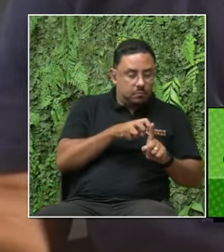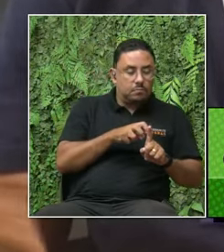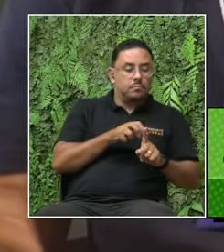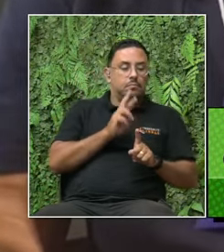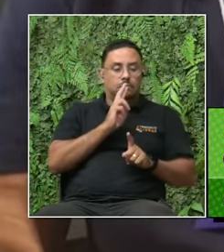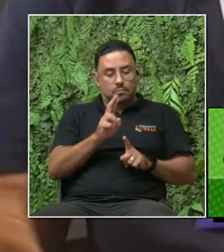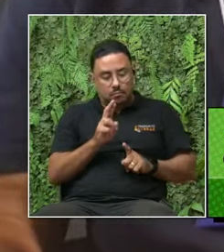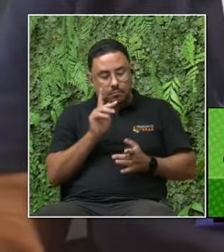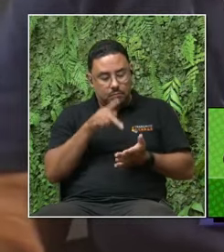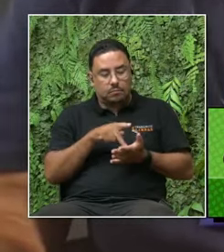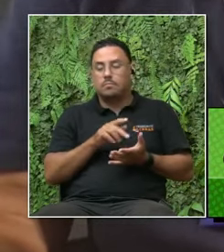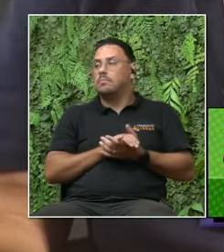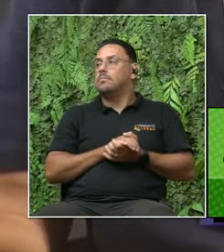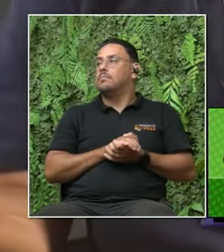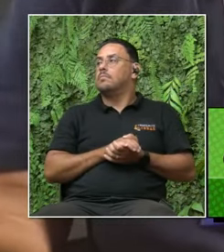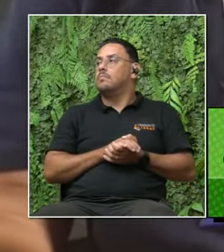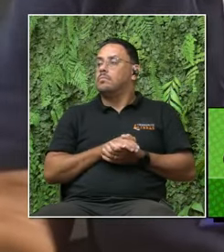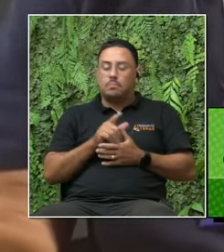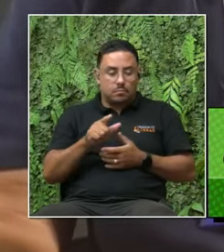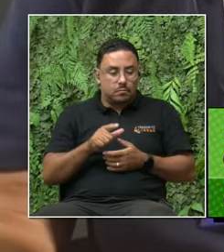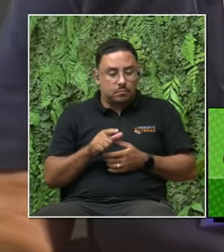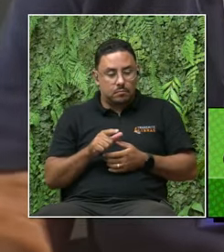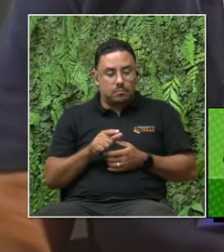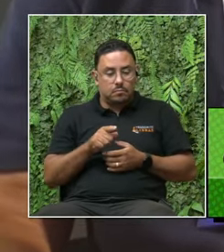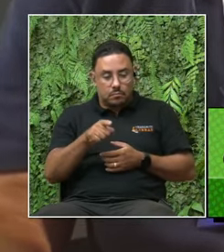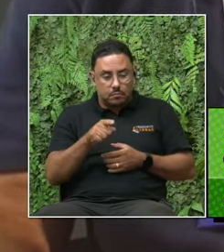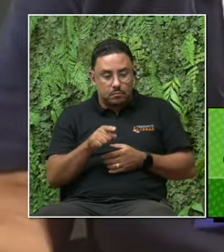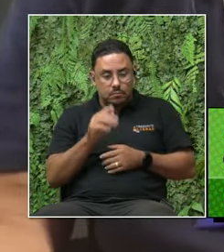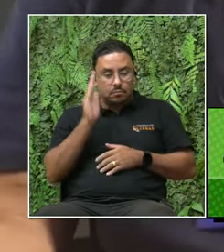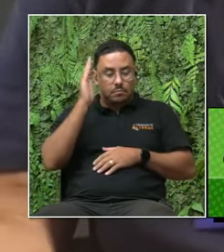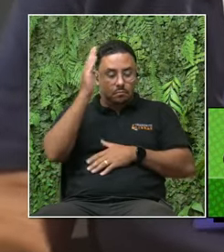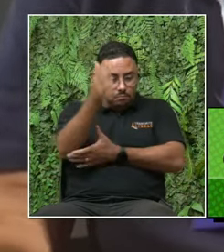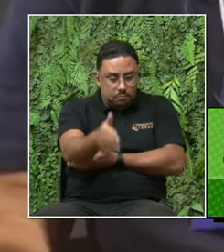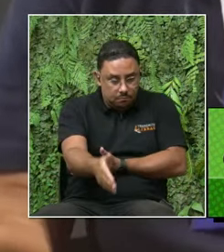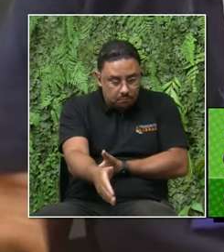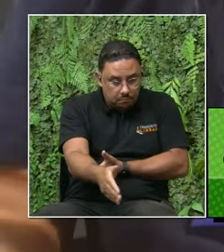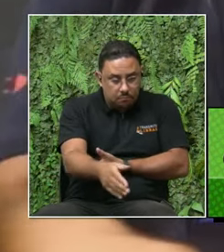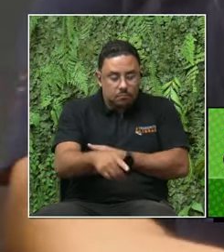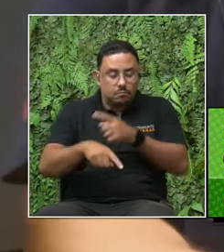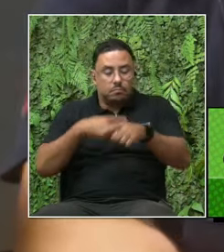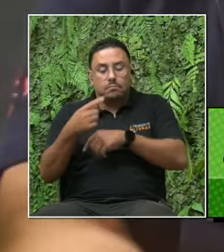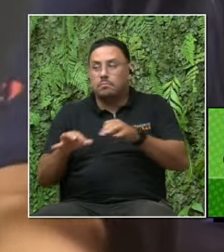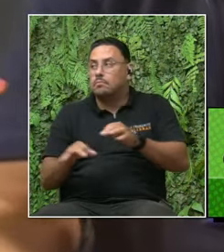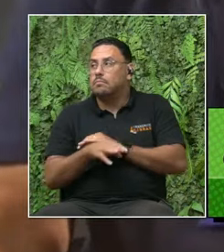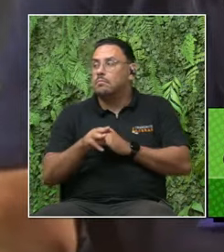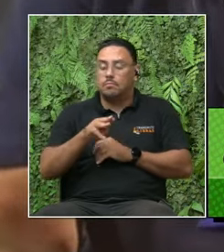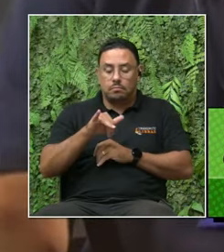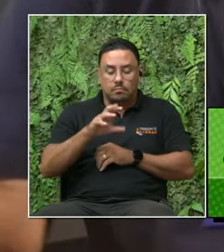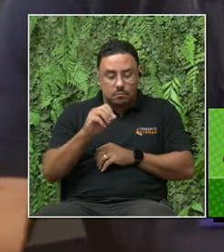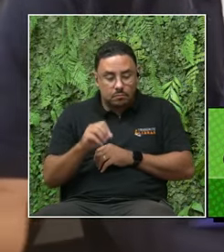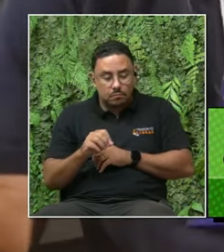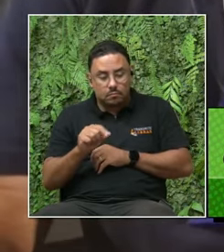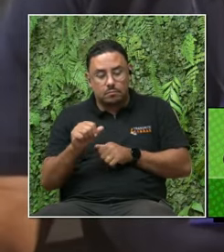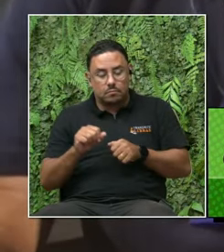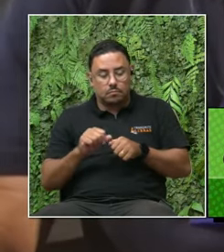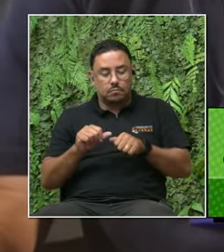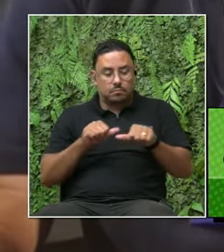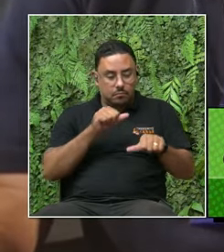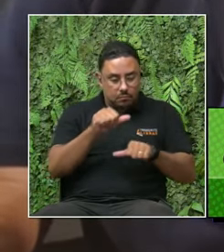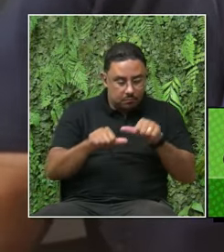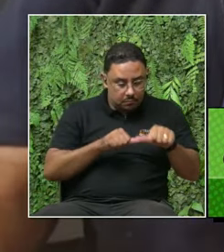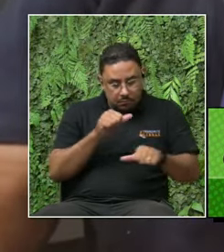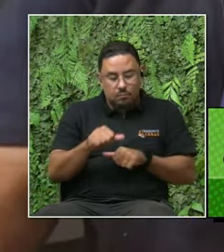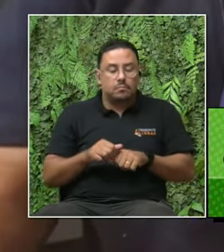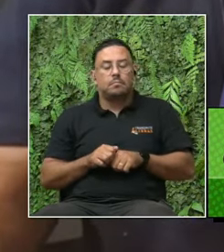do jog naquele momento do pênalti foi logo após o o o milito ter feit as mexidas